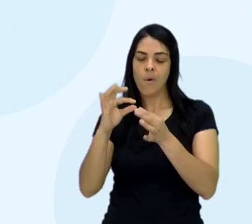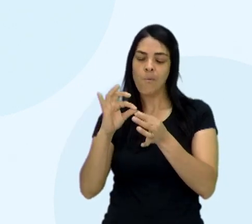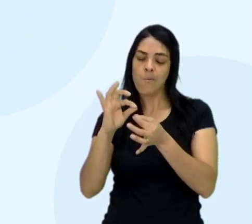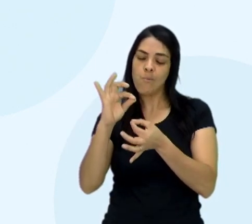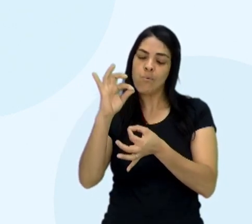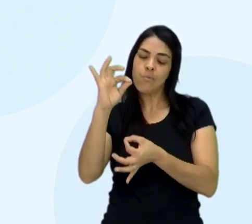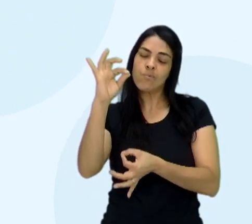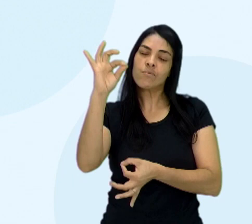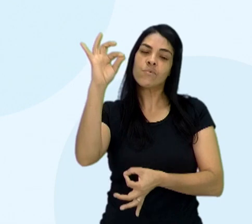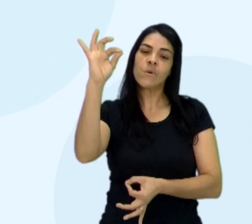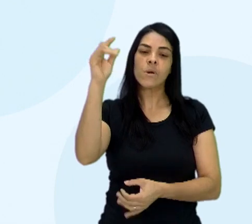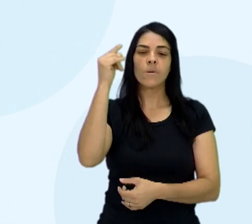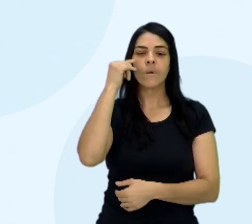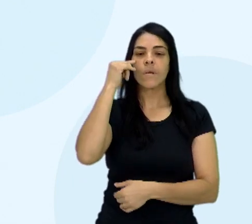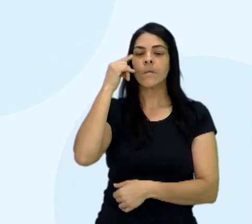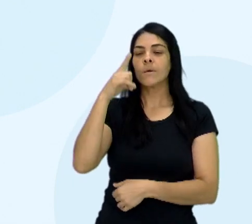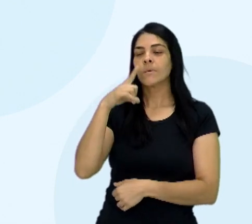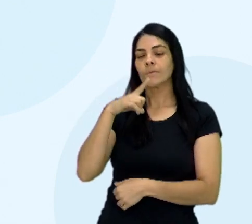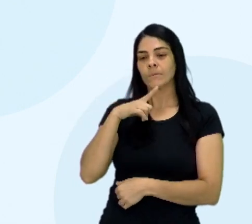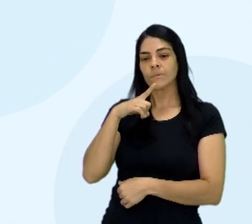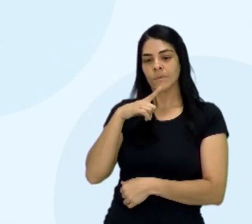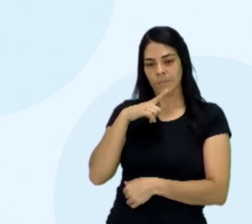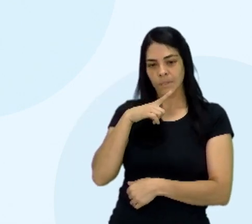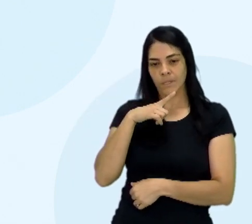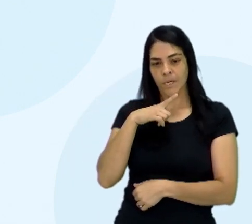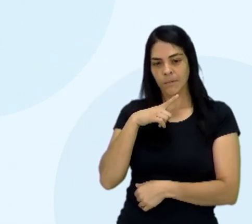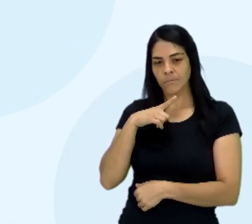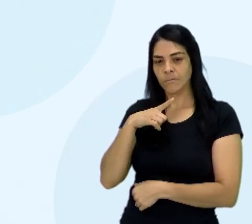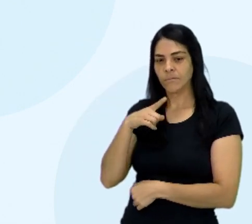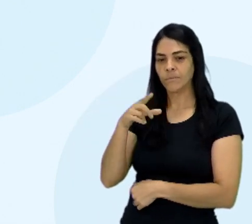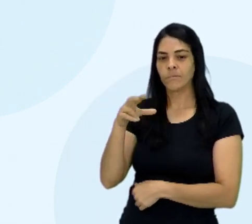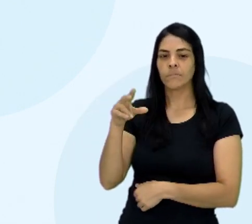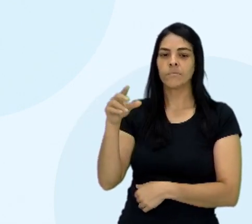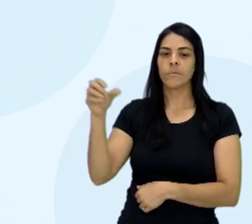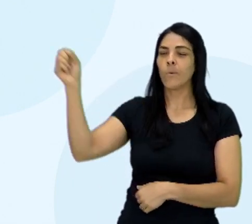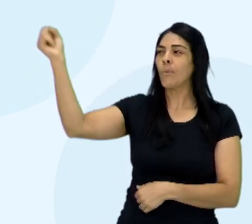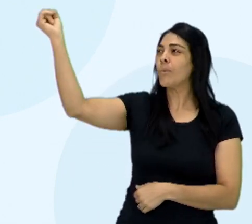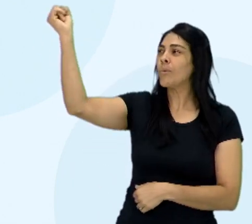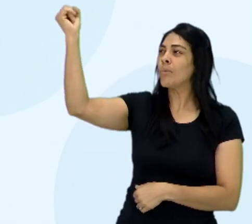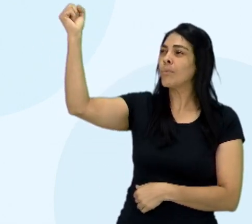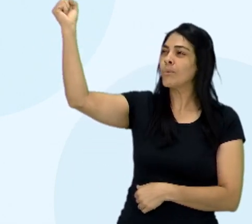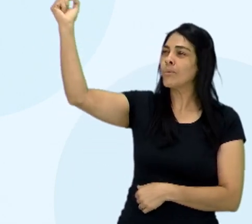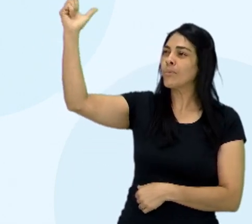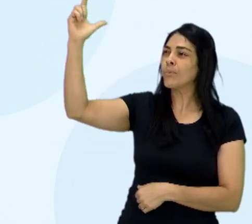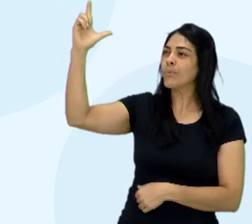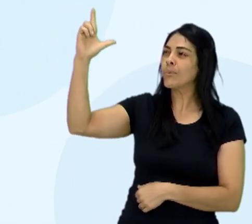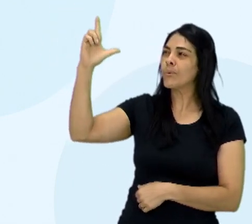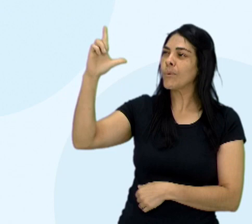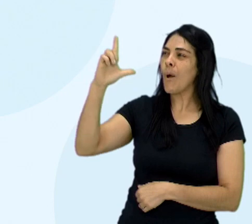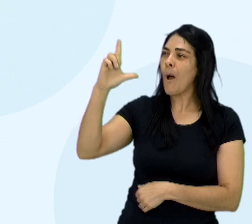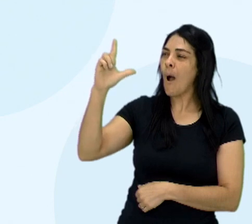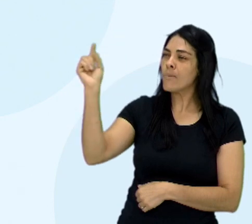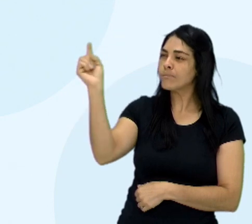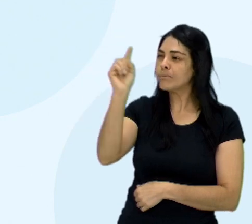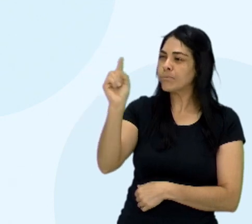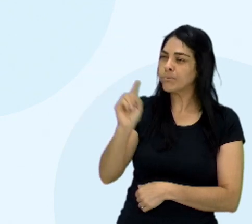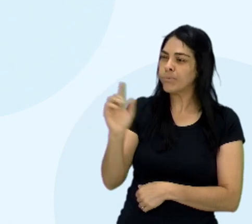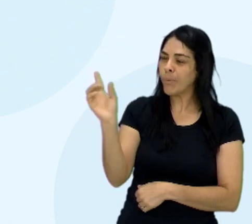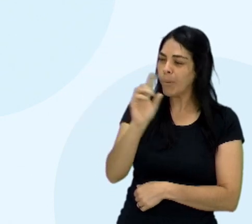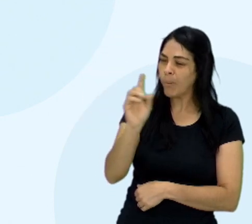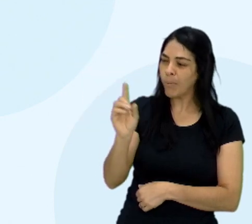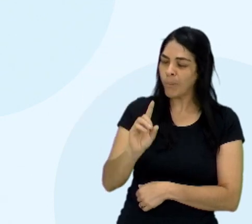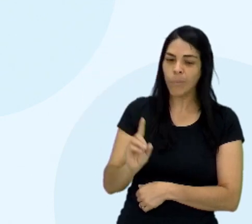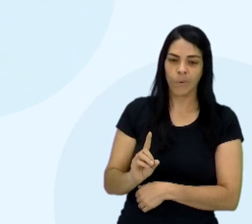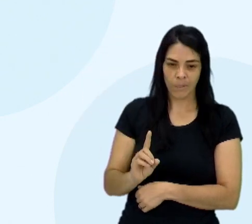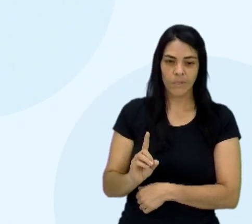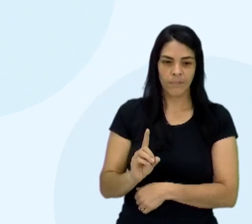o que nós temos? Ó, raios paralelos, aqui são os raios do Sol, esse foi o primeiro experimento, mas isso serve para qualquer retas, que